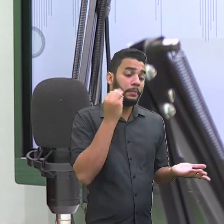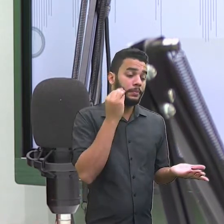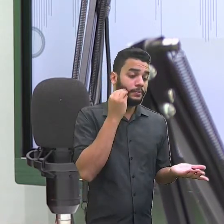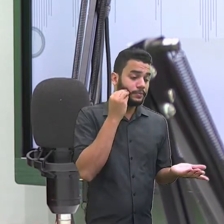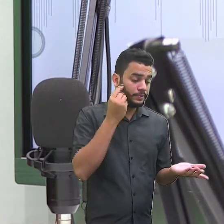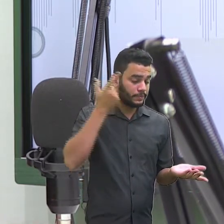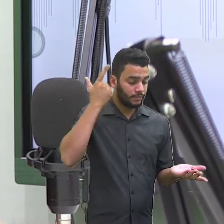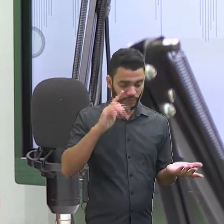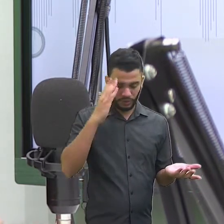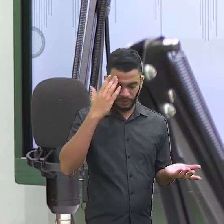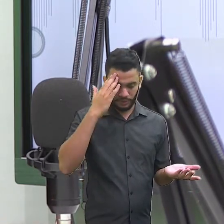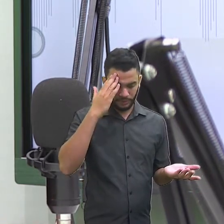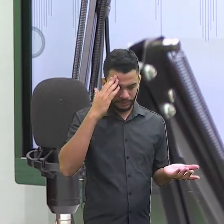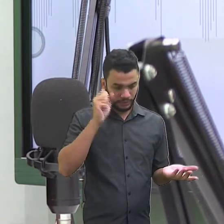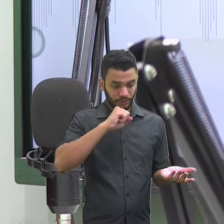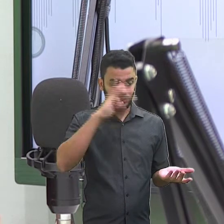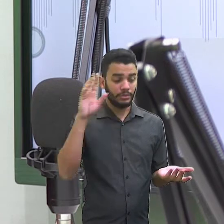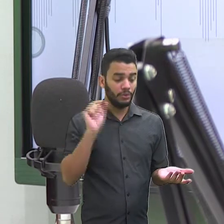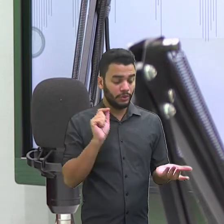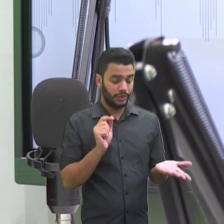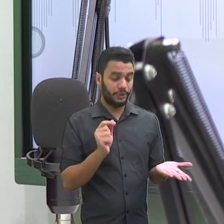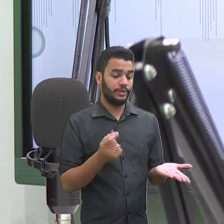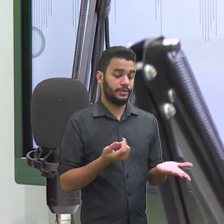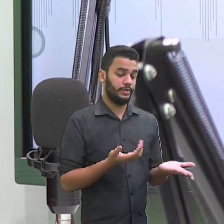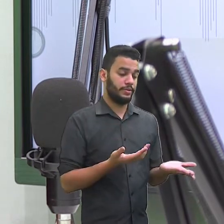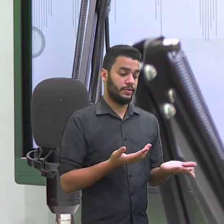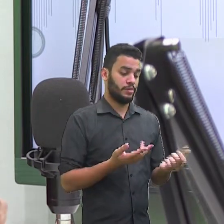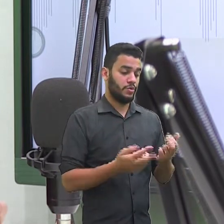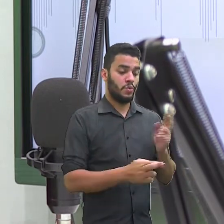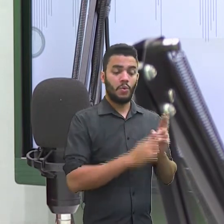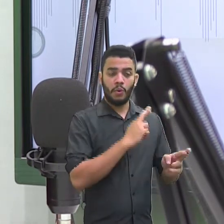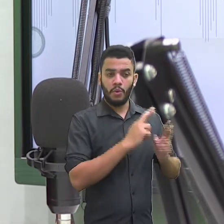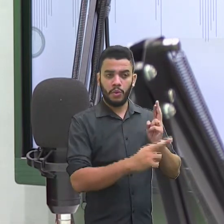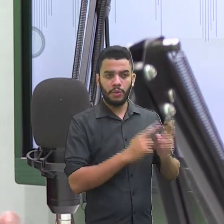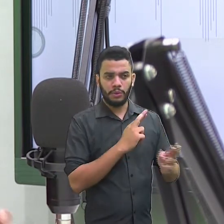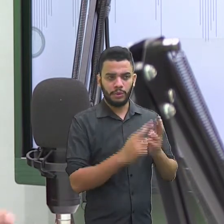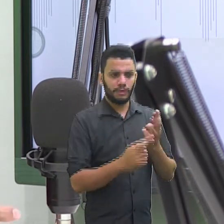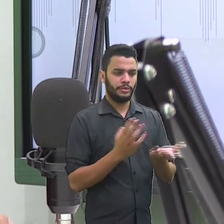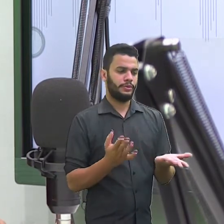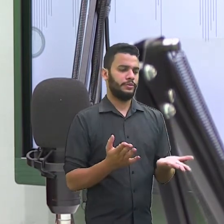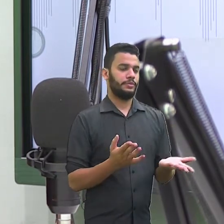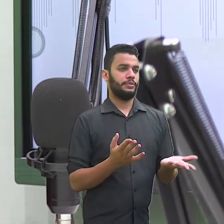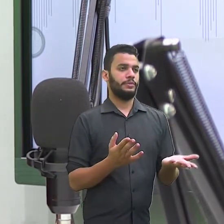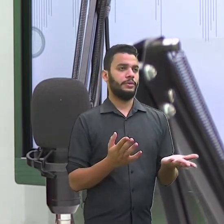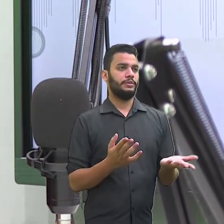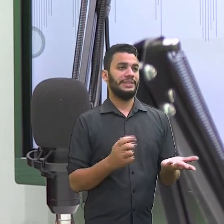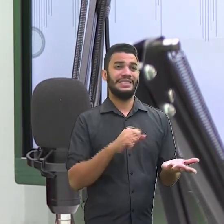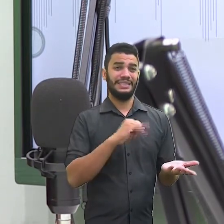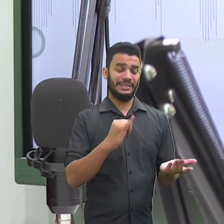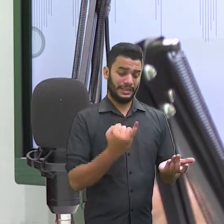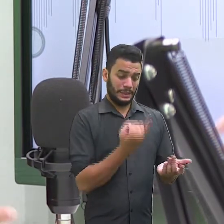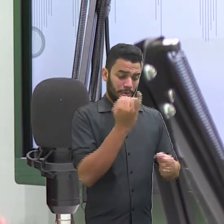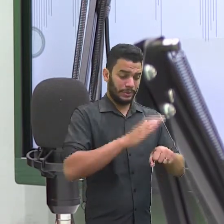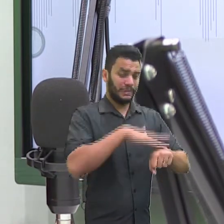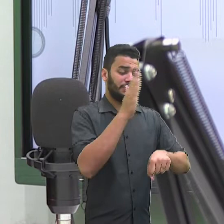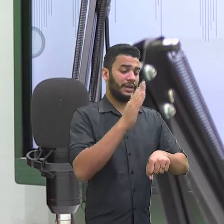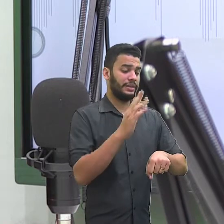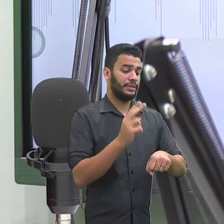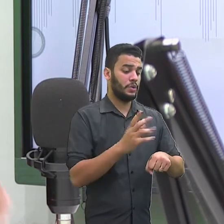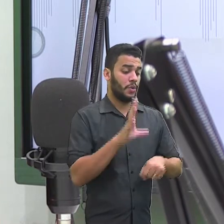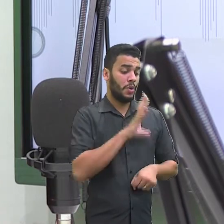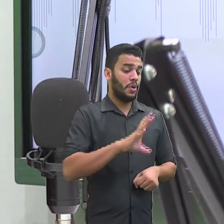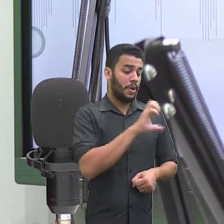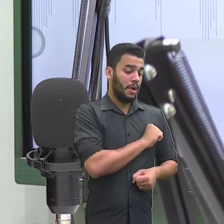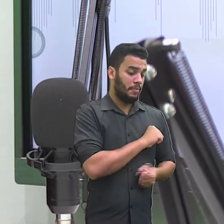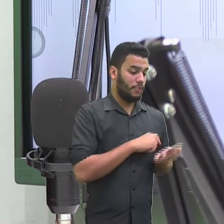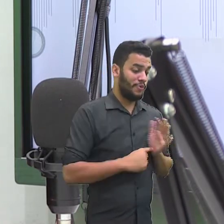o meu tempo para eu não negligenciar estes que eu digo ser o meu maior patrimônio. Então, existe uma escala